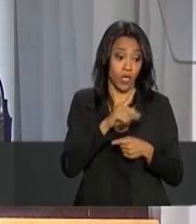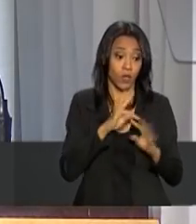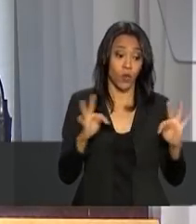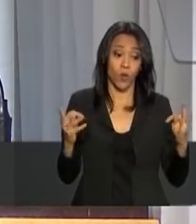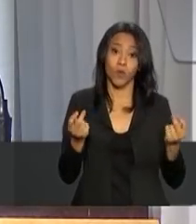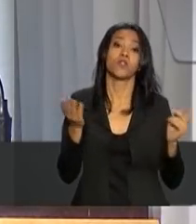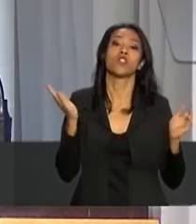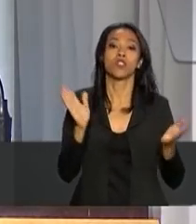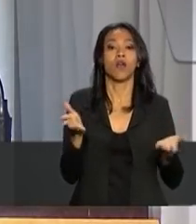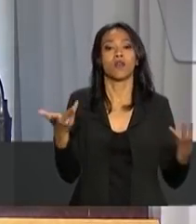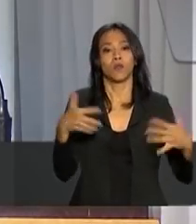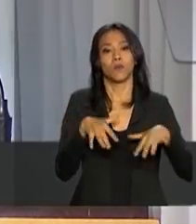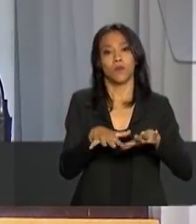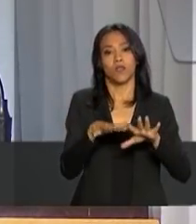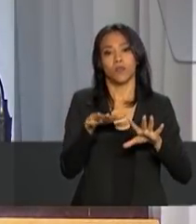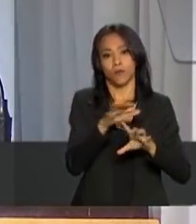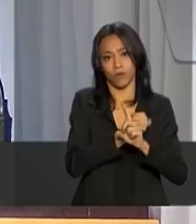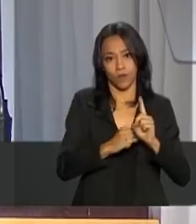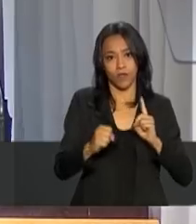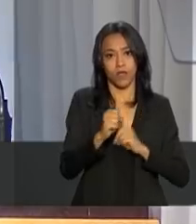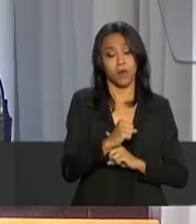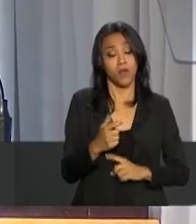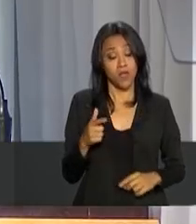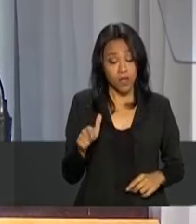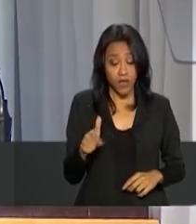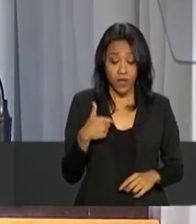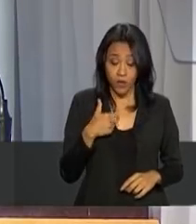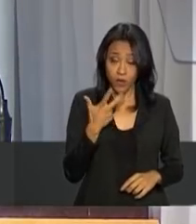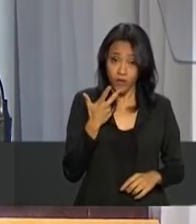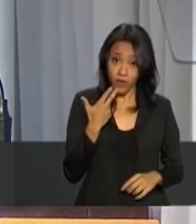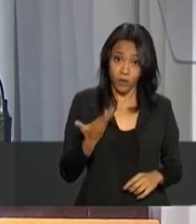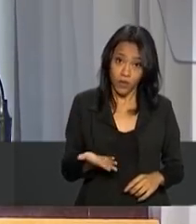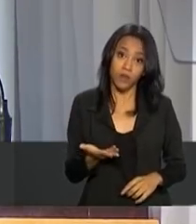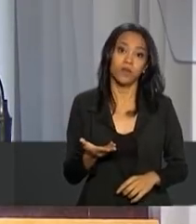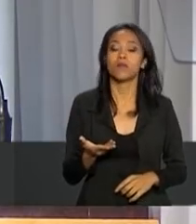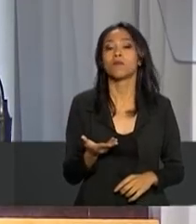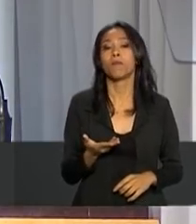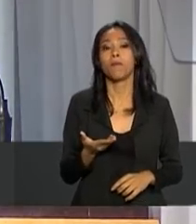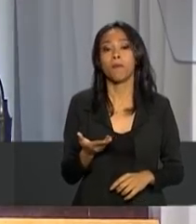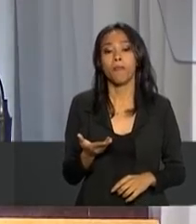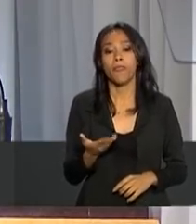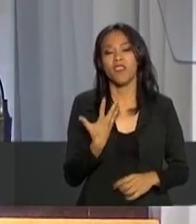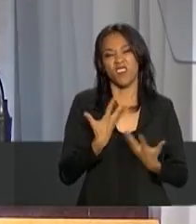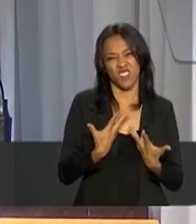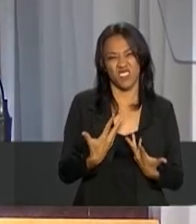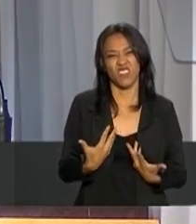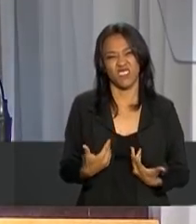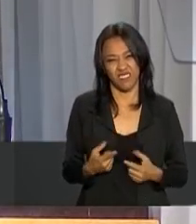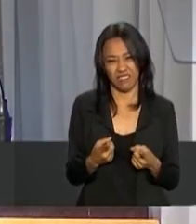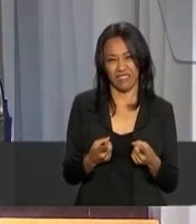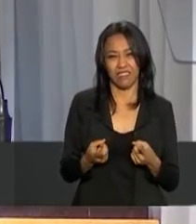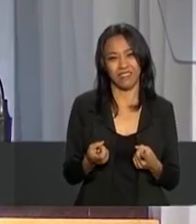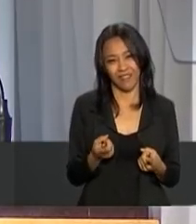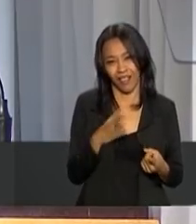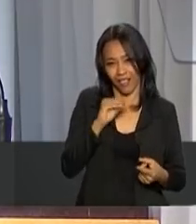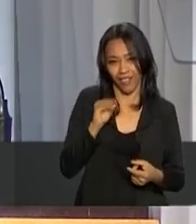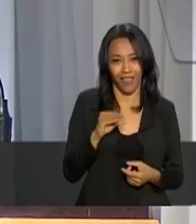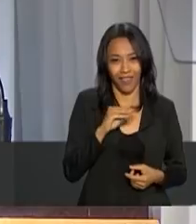meio social. Então, estou dizendo isso para focalizar o tema. Estou cansando muito os senhores, não. Vamos